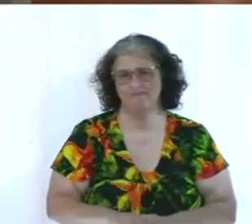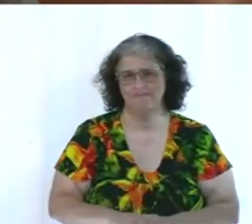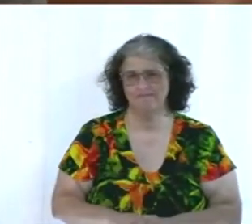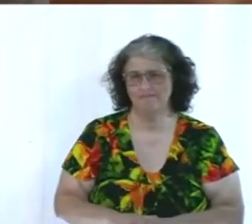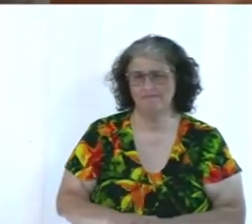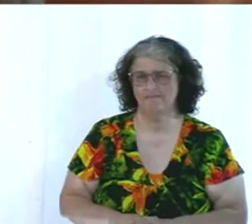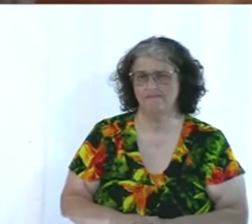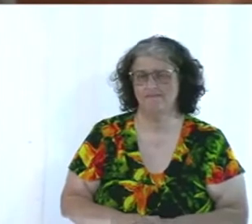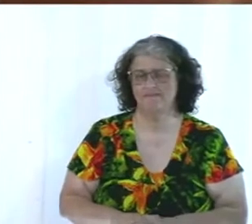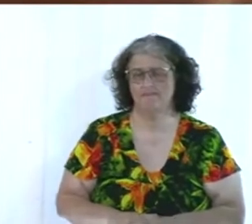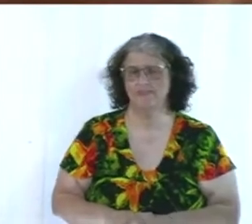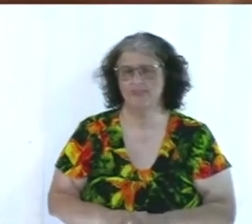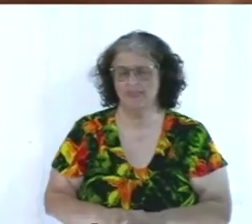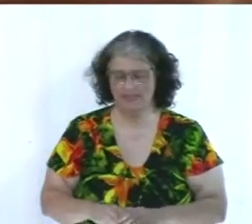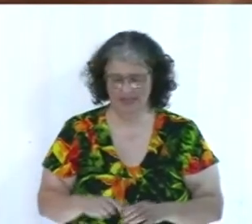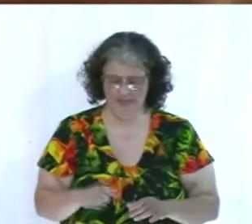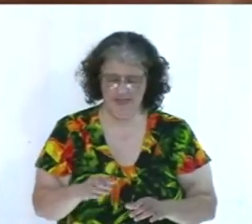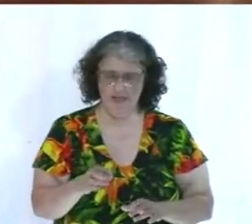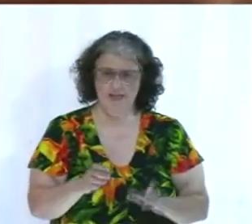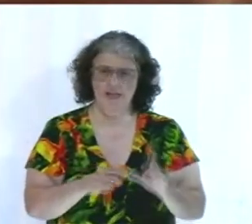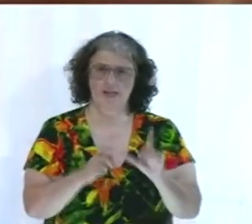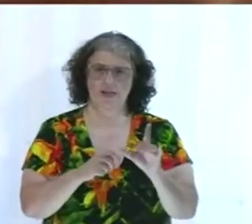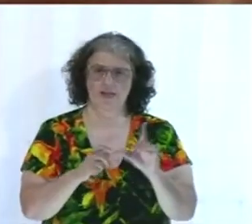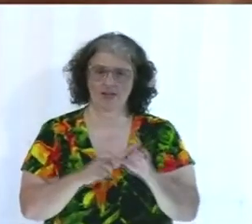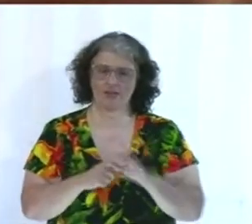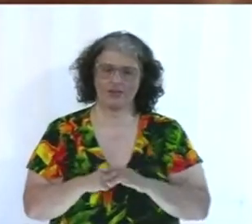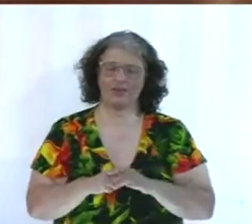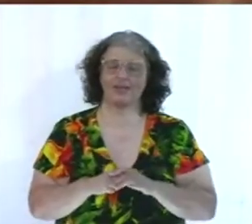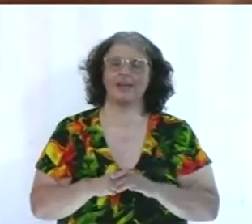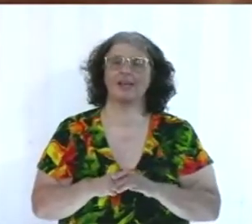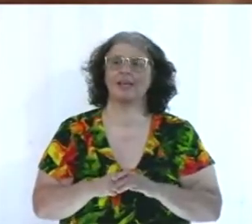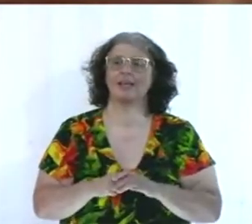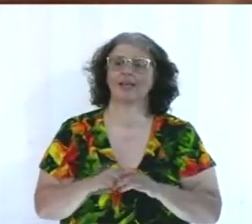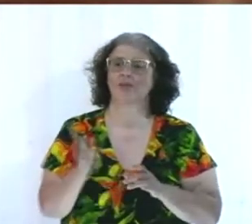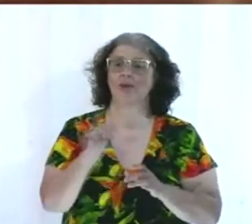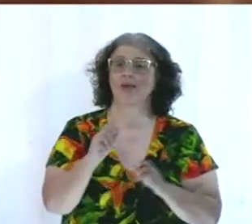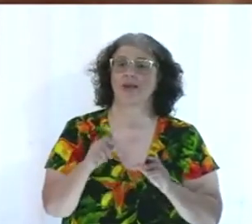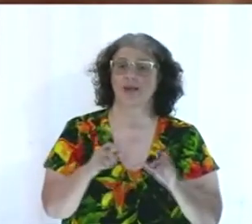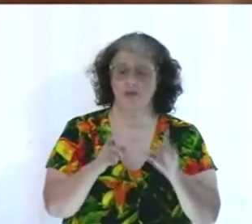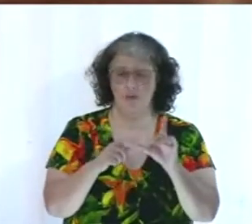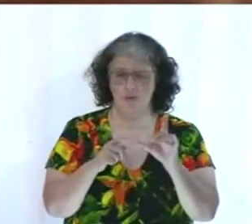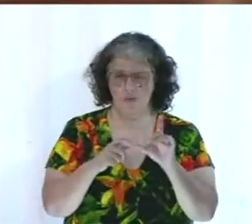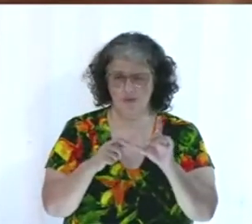2, 42, e perseveravam na doutrina dos apóstolos.